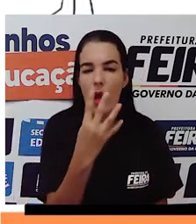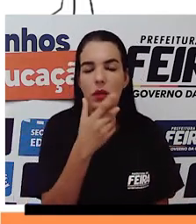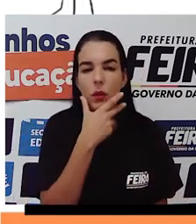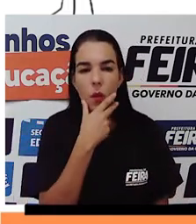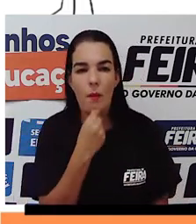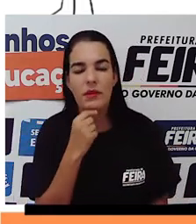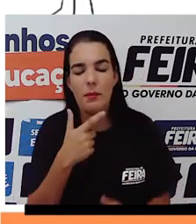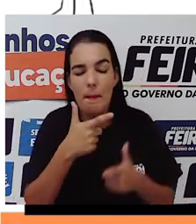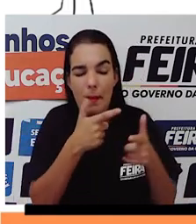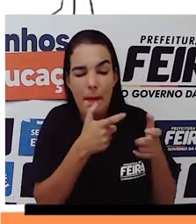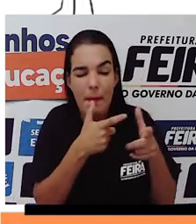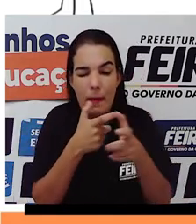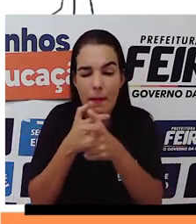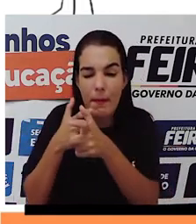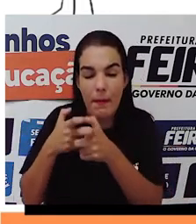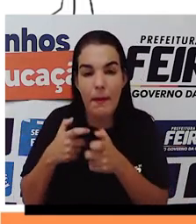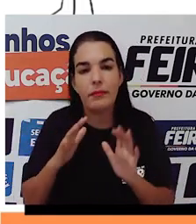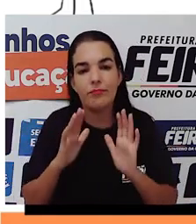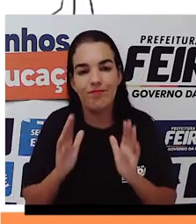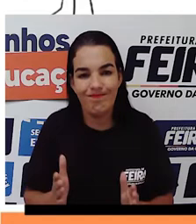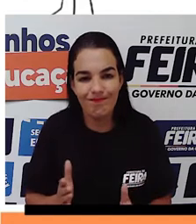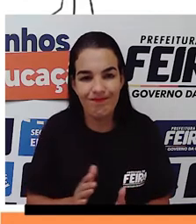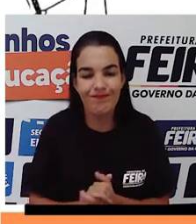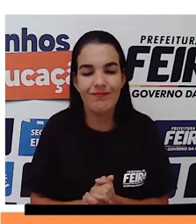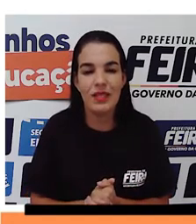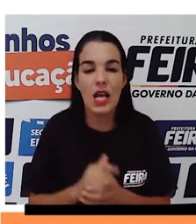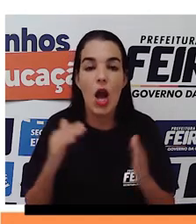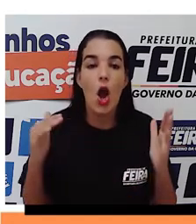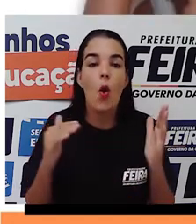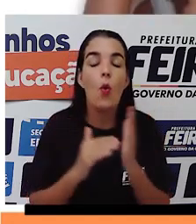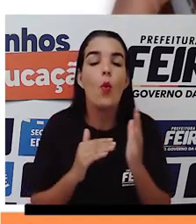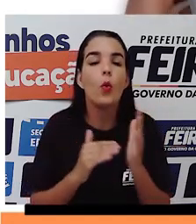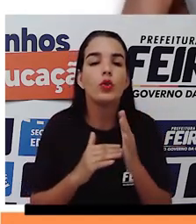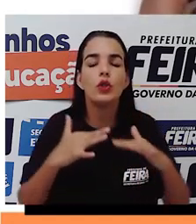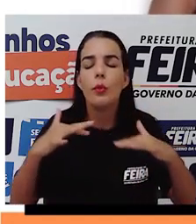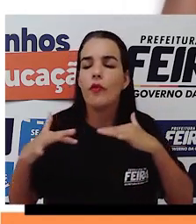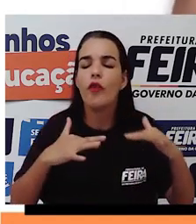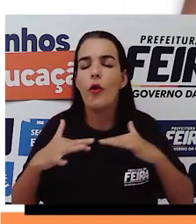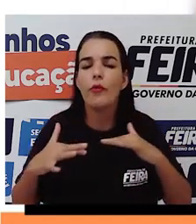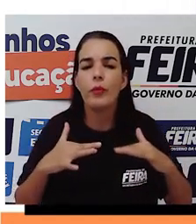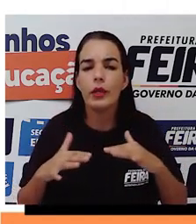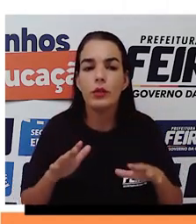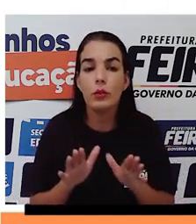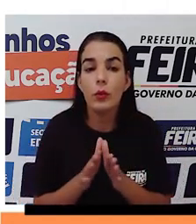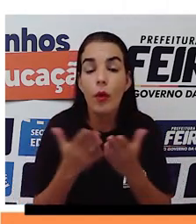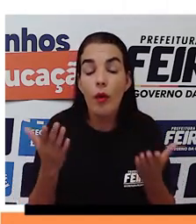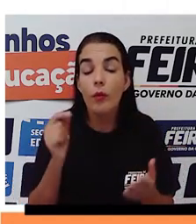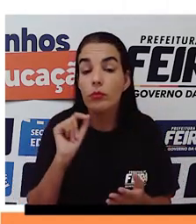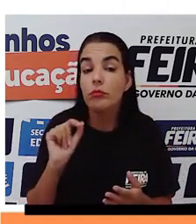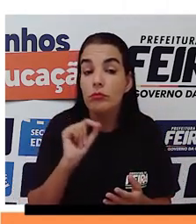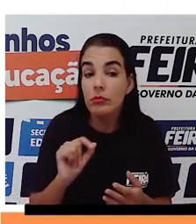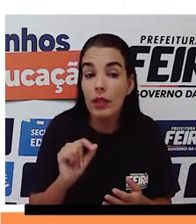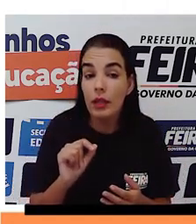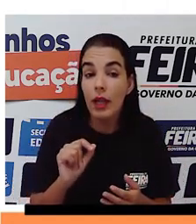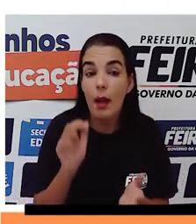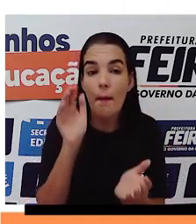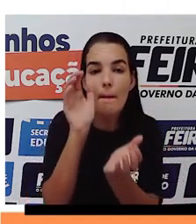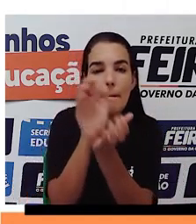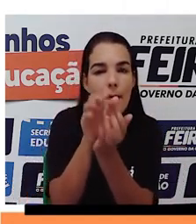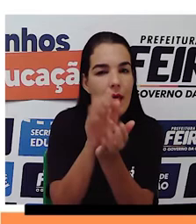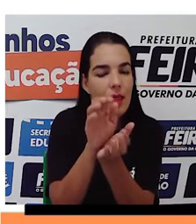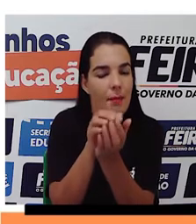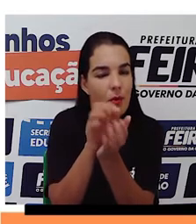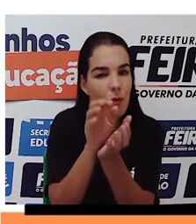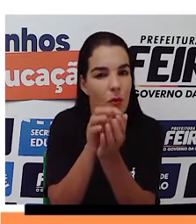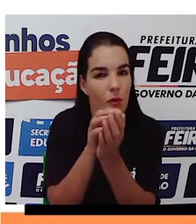na Praça da Piedade, em Salvador. O último movimento de caráter separatista ocorrido no Brasil foi a Revolução